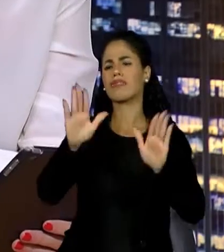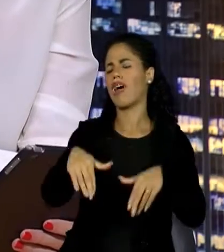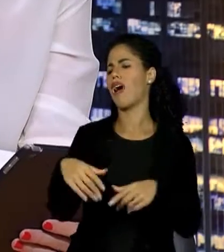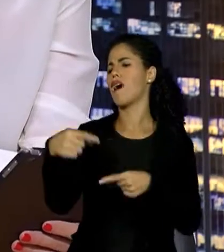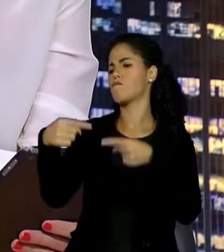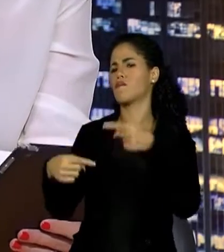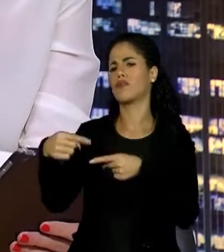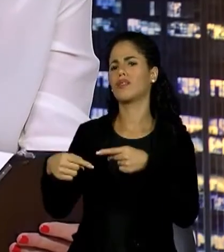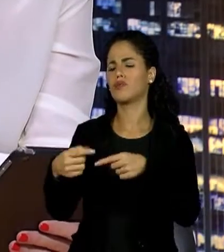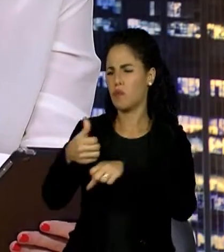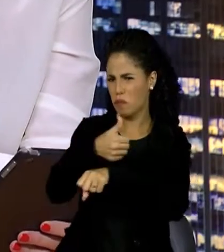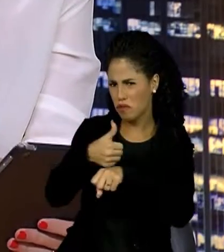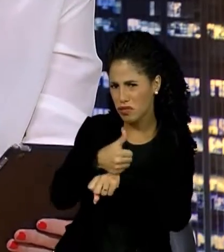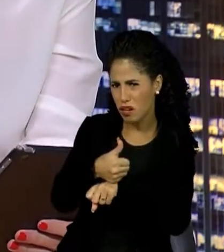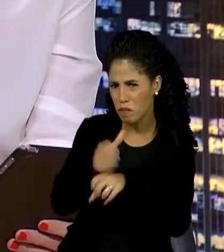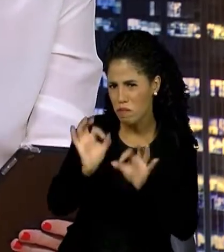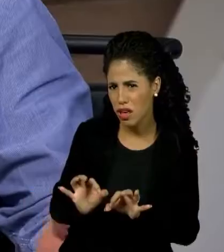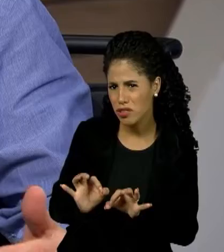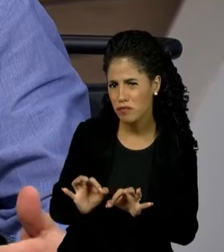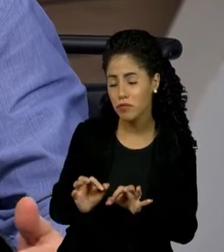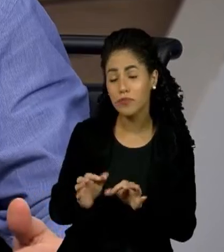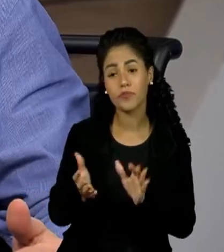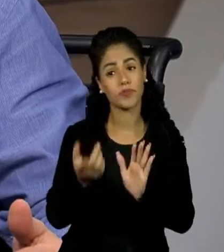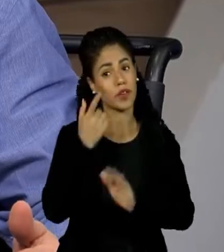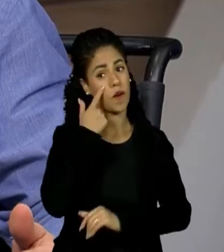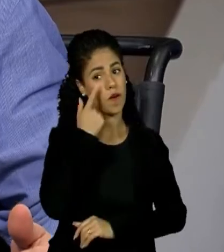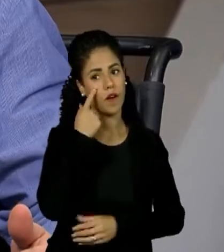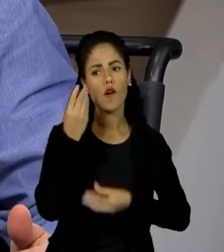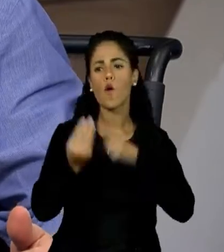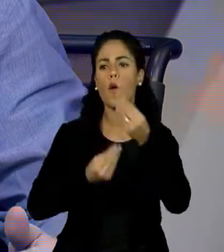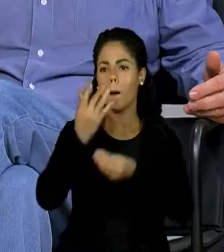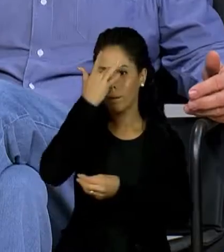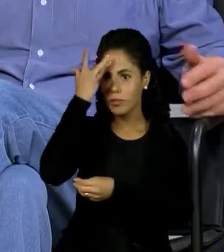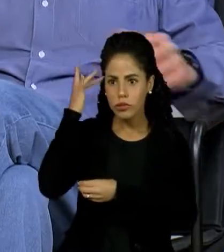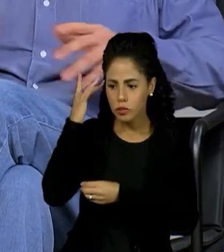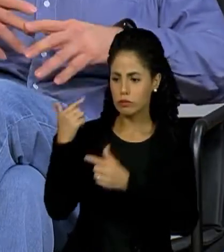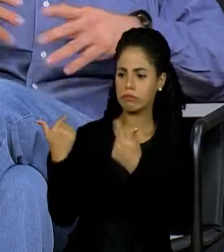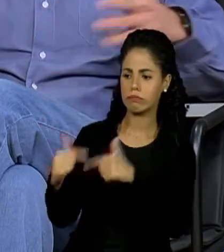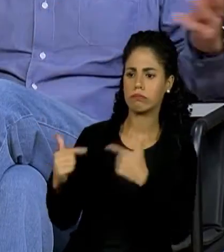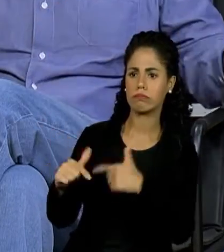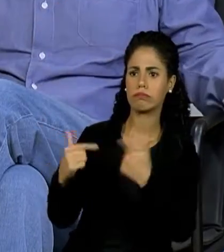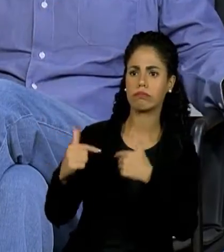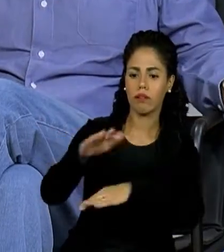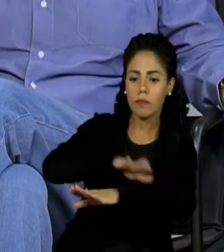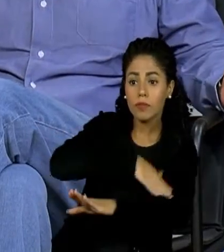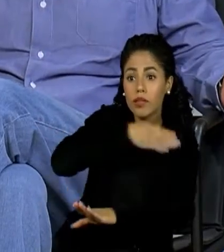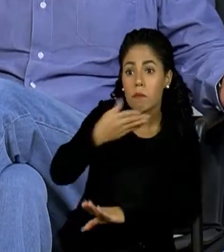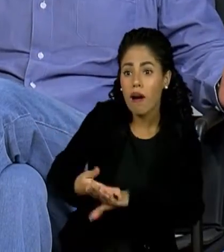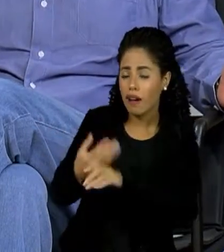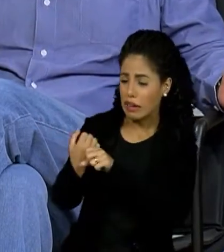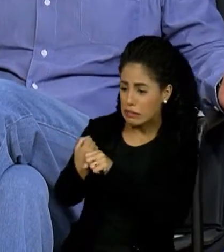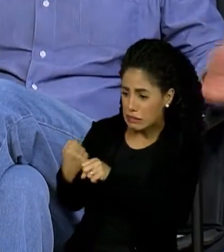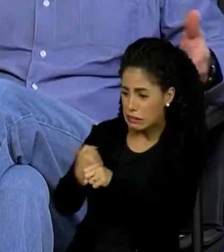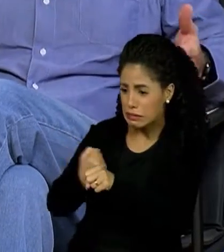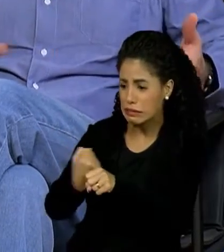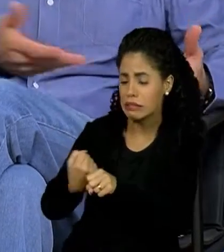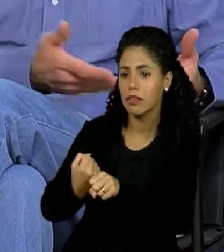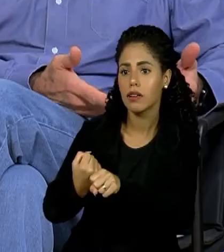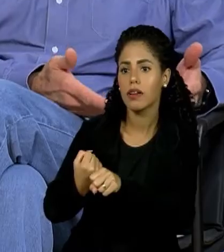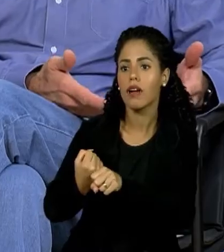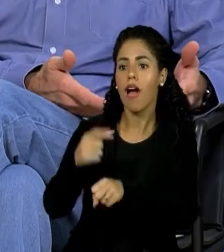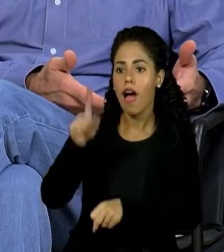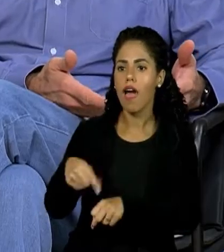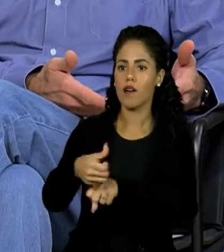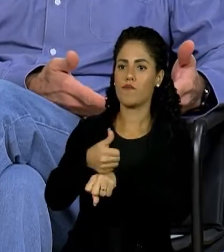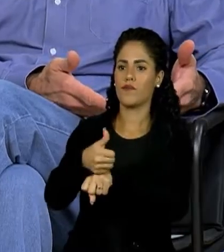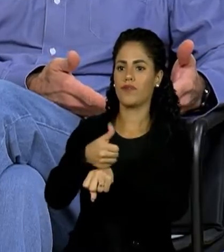pode ser profissão. Bem, como é que uma pessoa que se dedica a uma atividade em tempo integral durante muitos anos da sua vida, ela não vai ser um